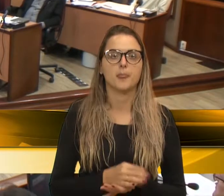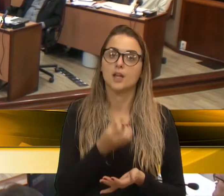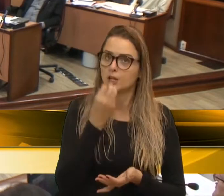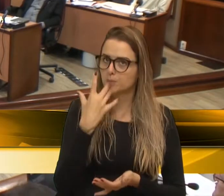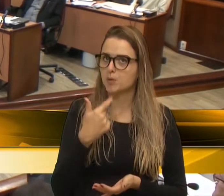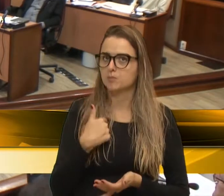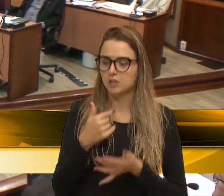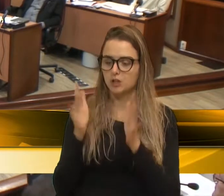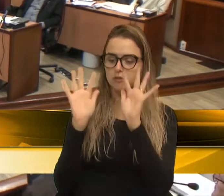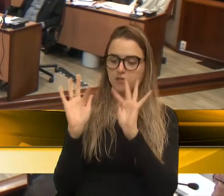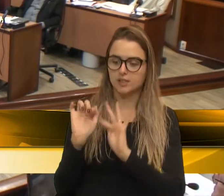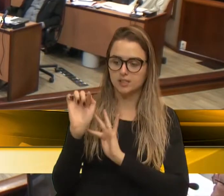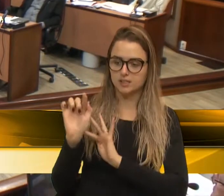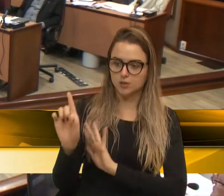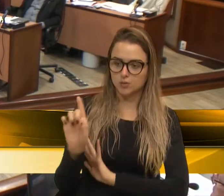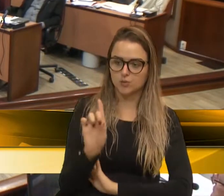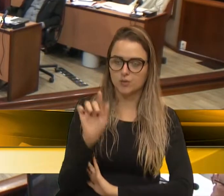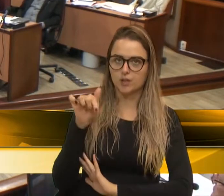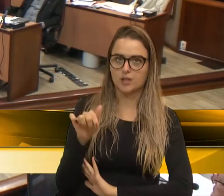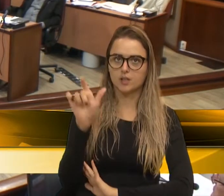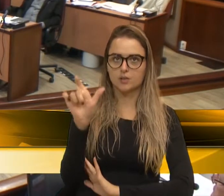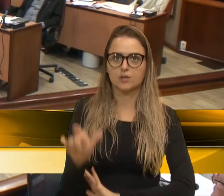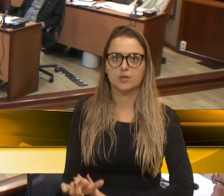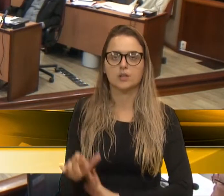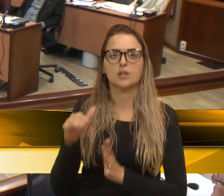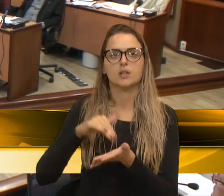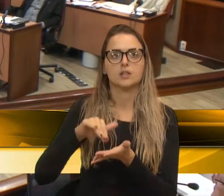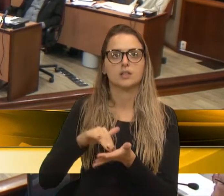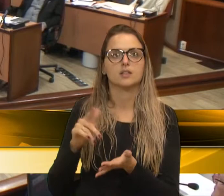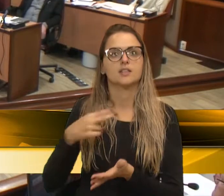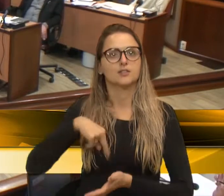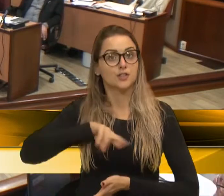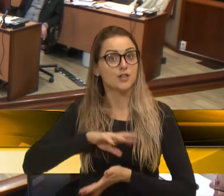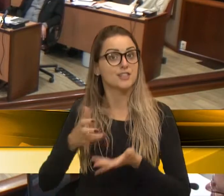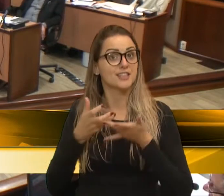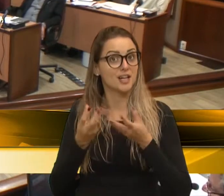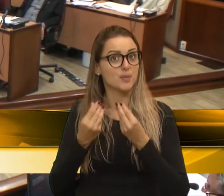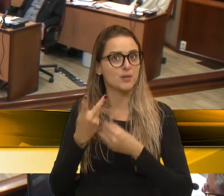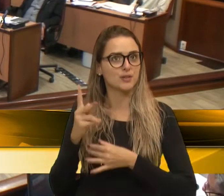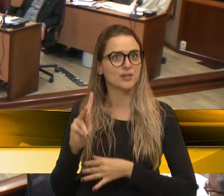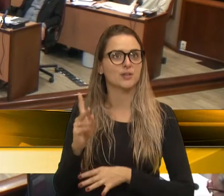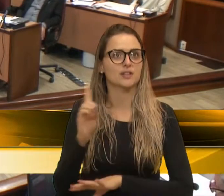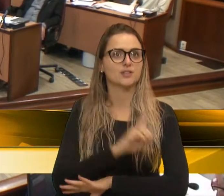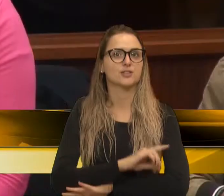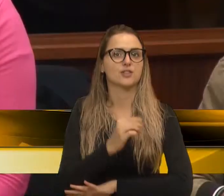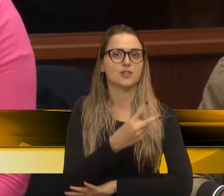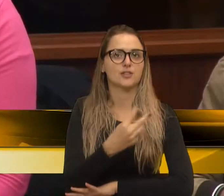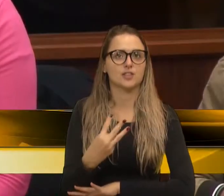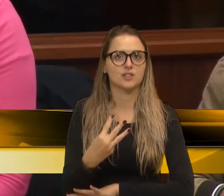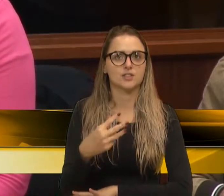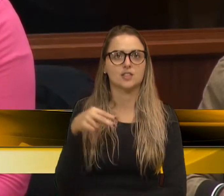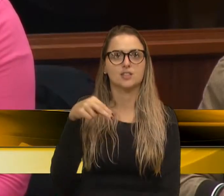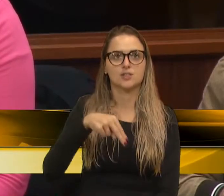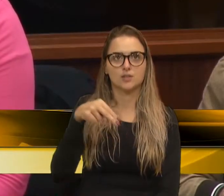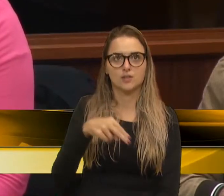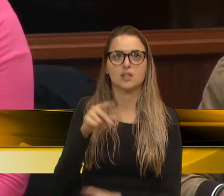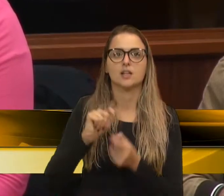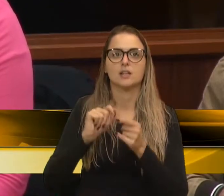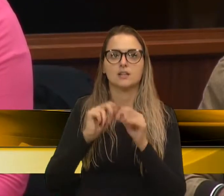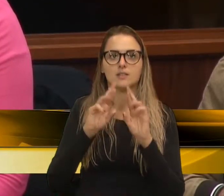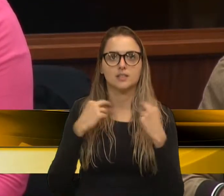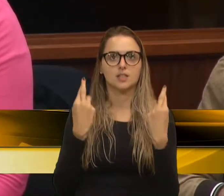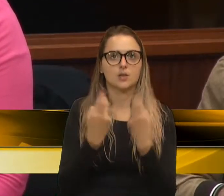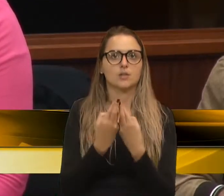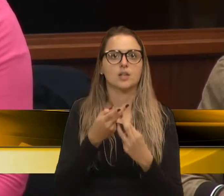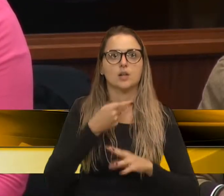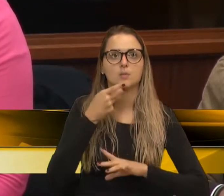fica muito feliz da sua presença aqui, né? Uma presença bastante esperada. Dia 23 de novembro, a gente fez uma reunião para tratar sobre